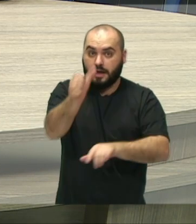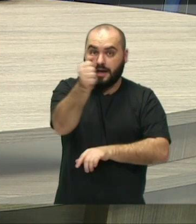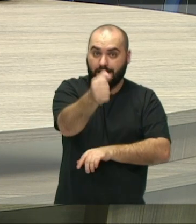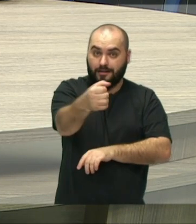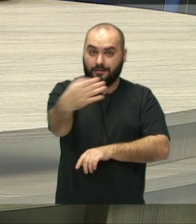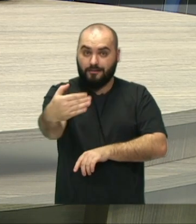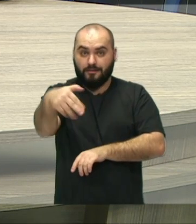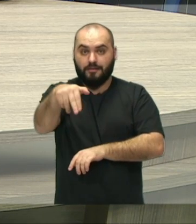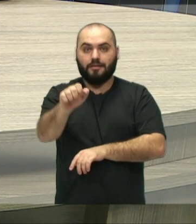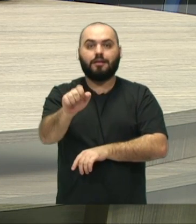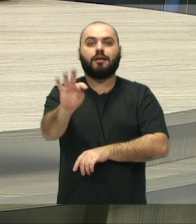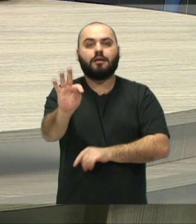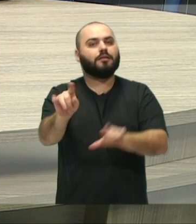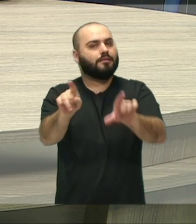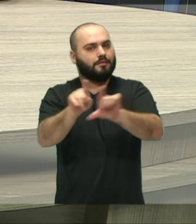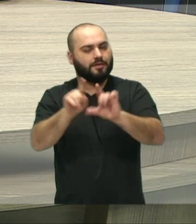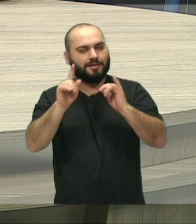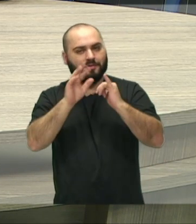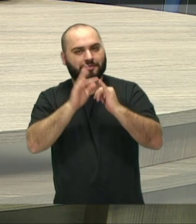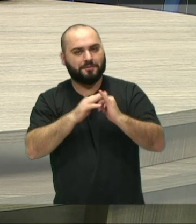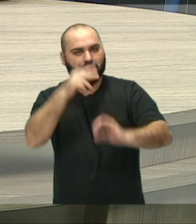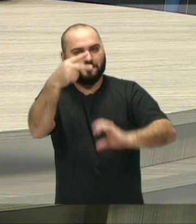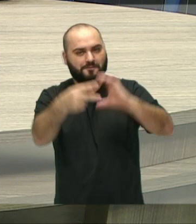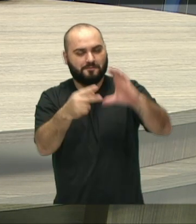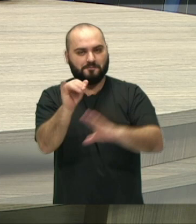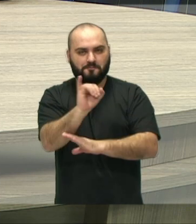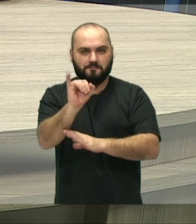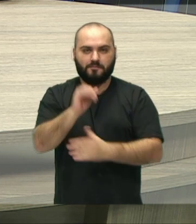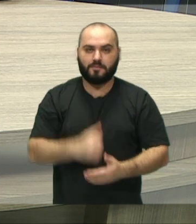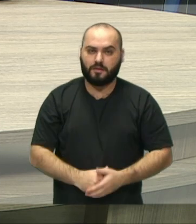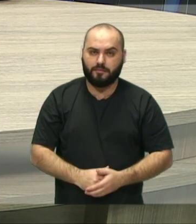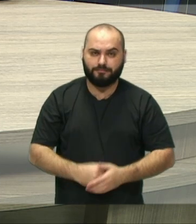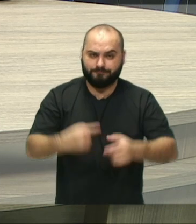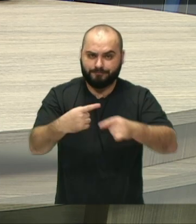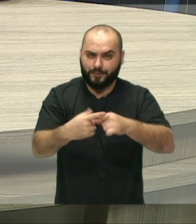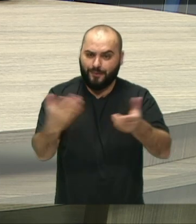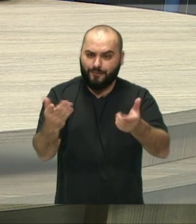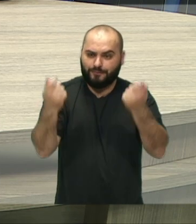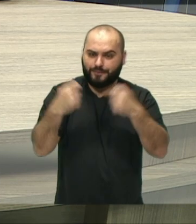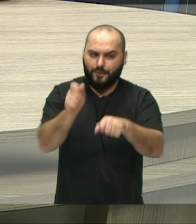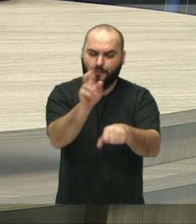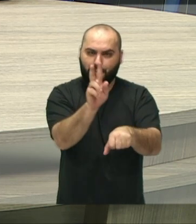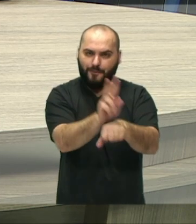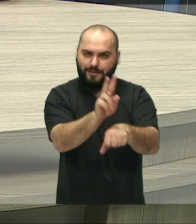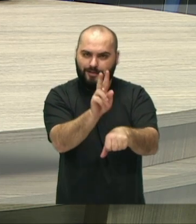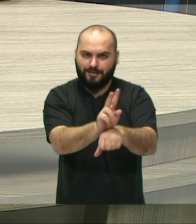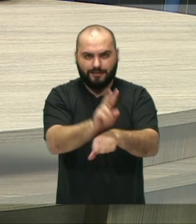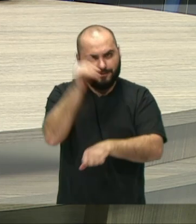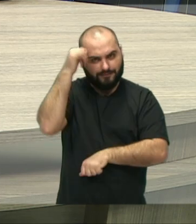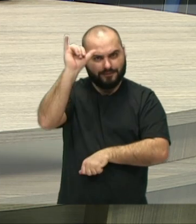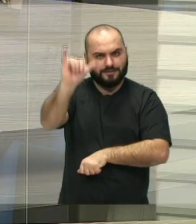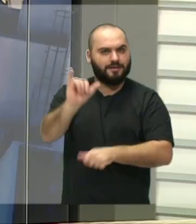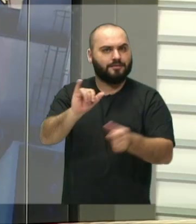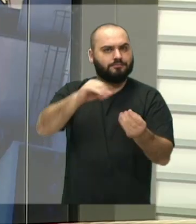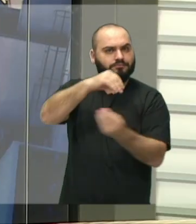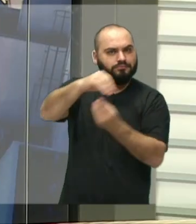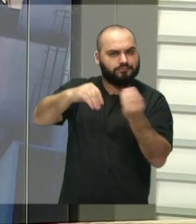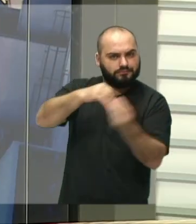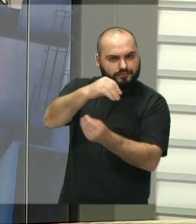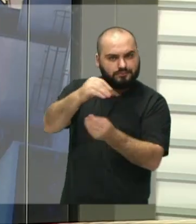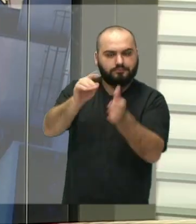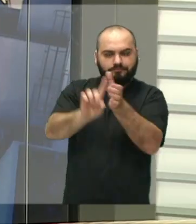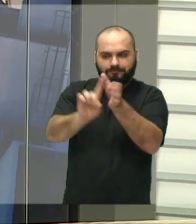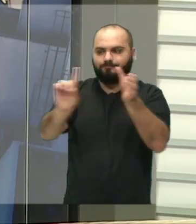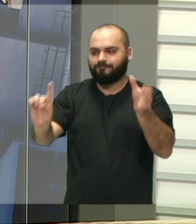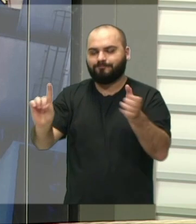de Itajaí. E por causa das medidas para a prevenção da Covid-19, esta entrevista é pela internet.